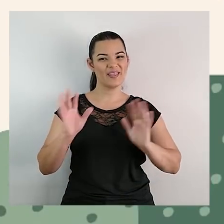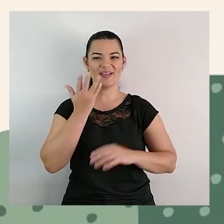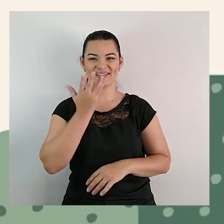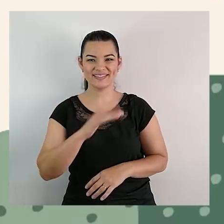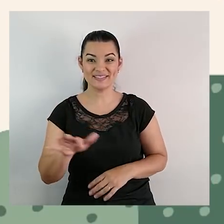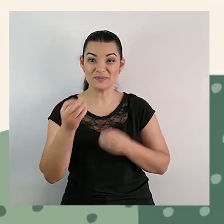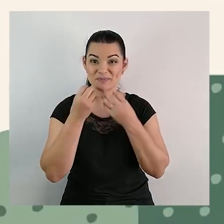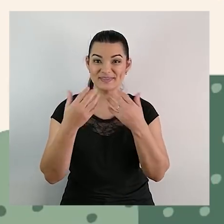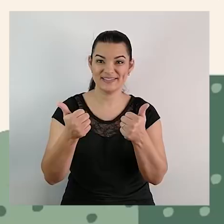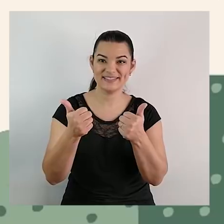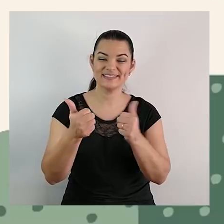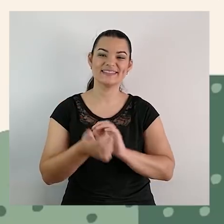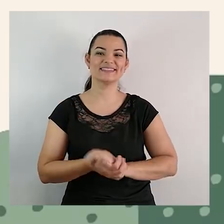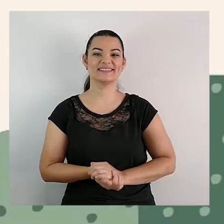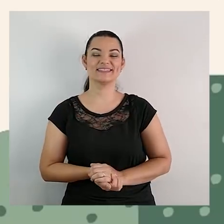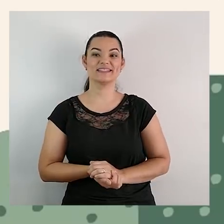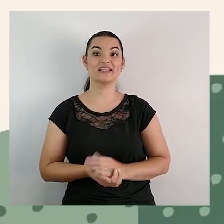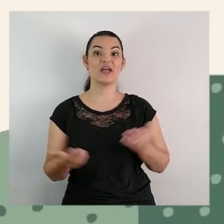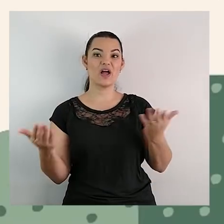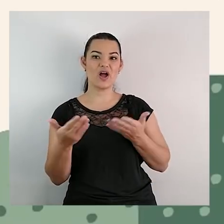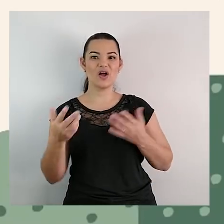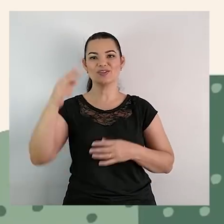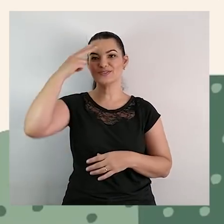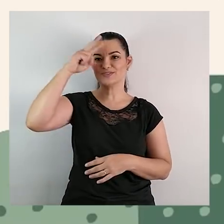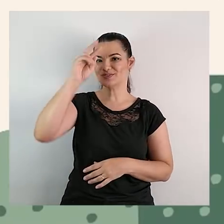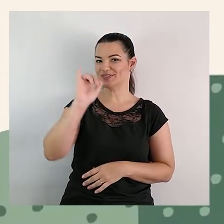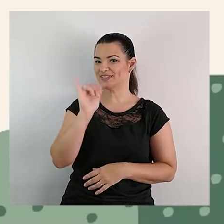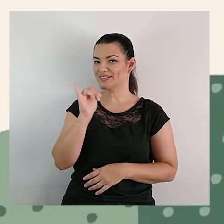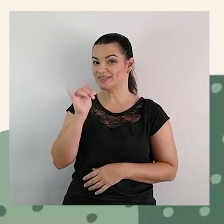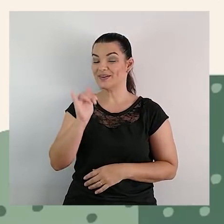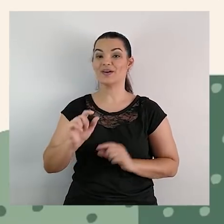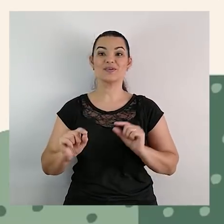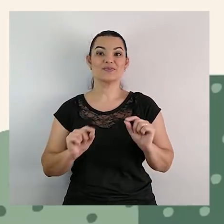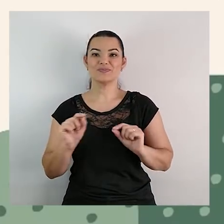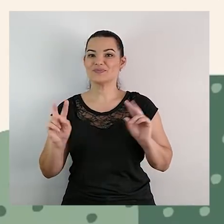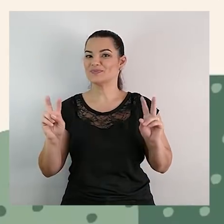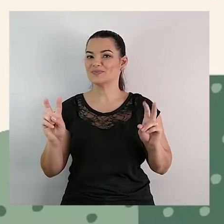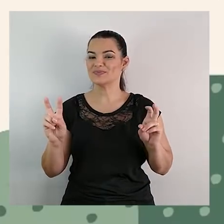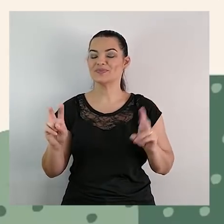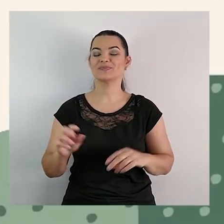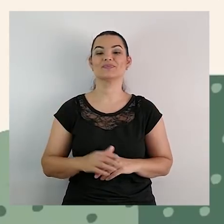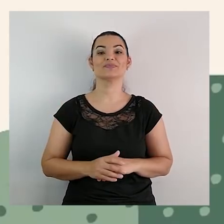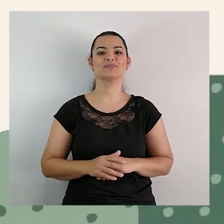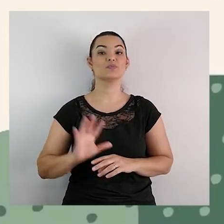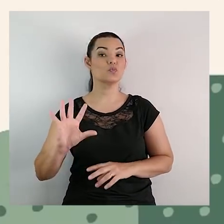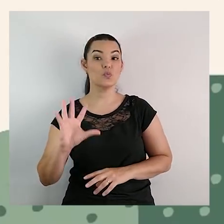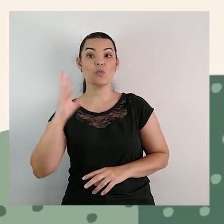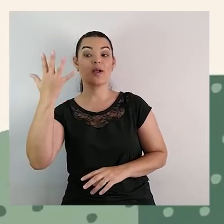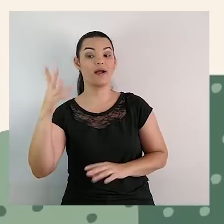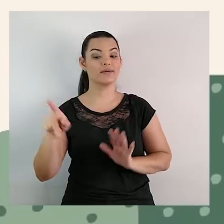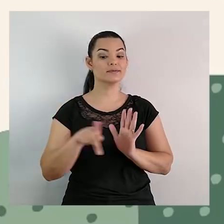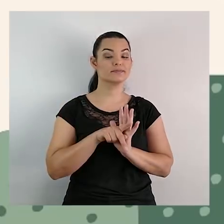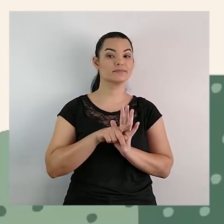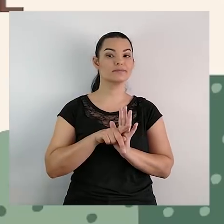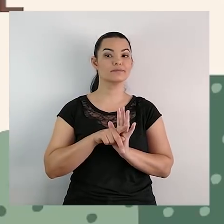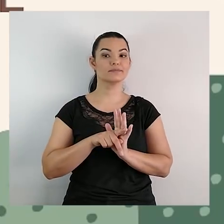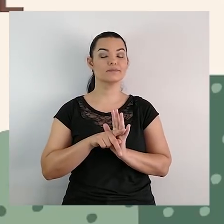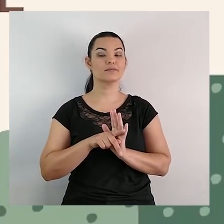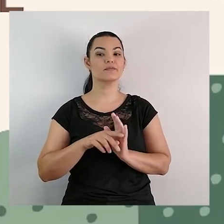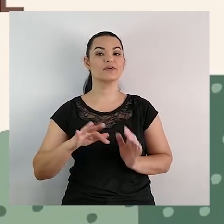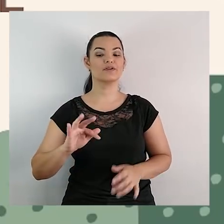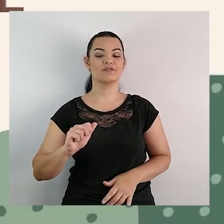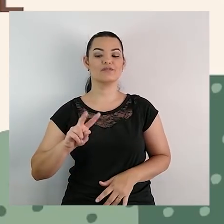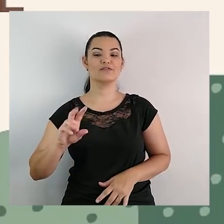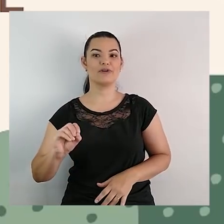Olá, crianças, tudo bem com vocês? Hoje vou contar para vocês uma história chamada O Caso do Favo de Mel.